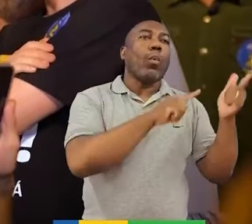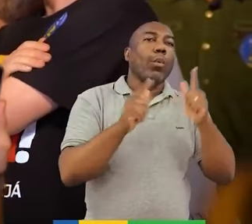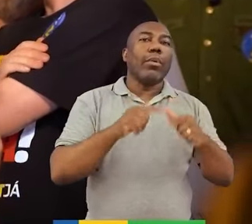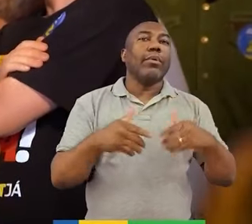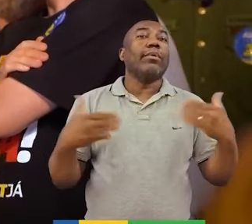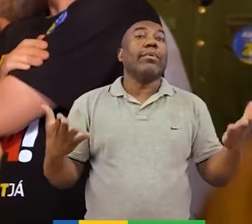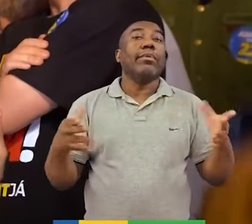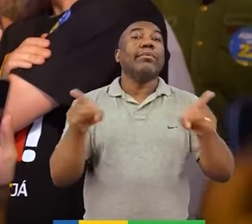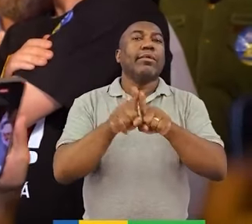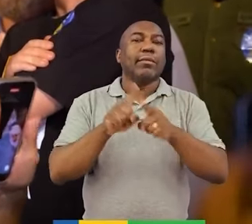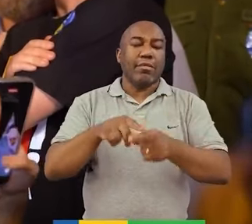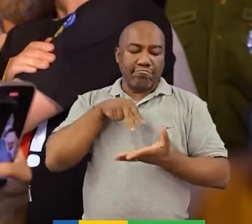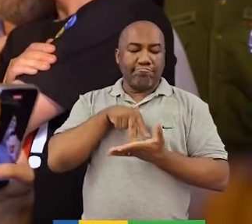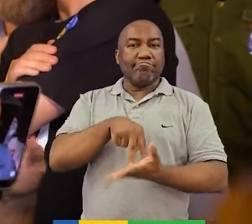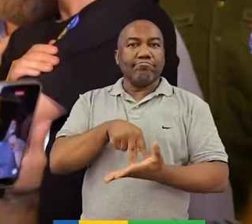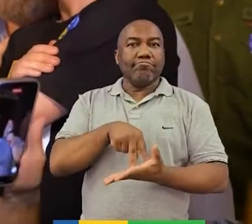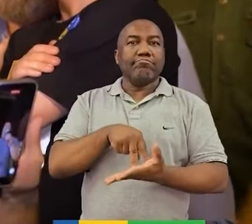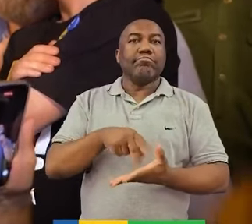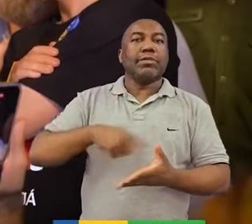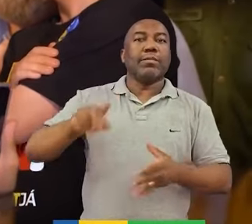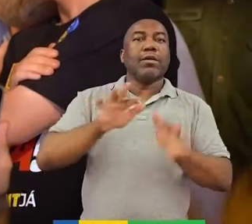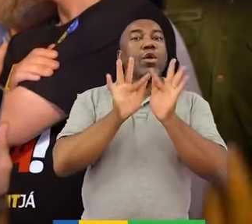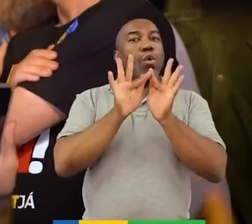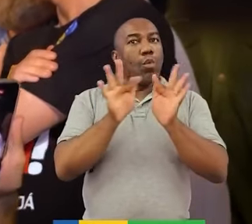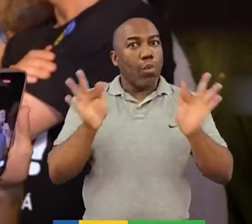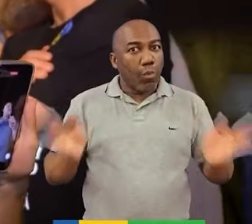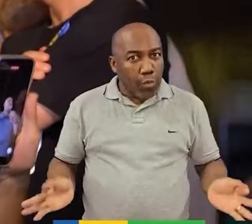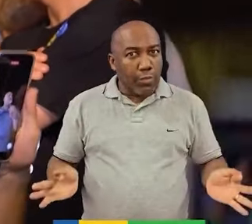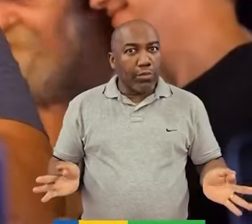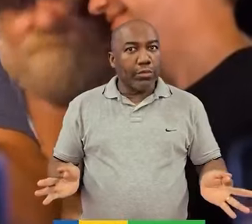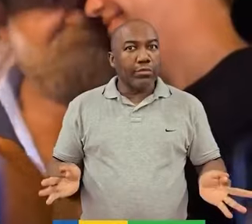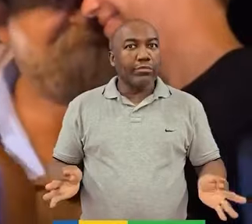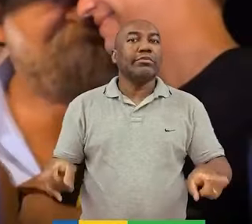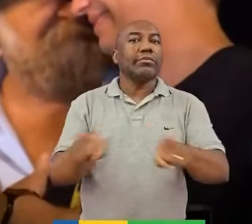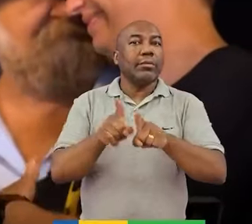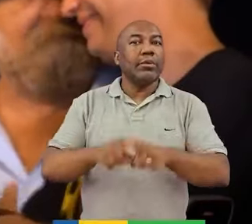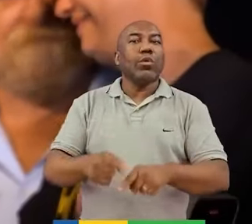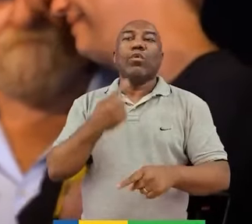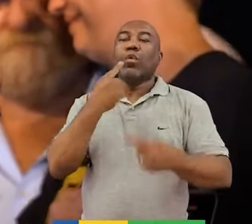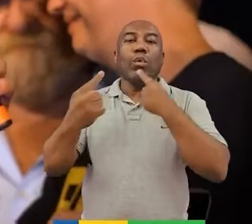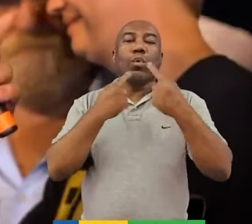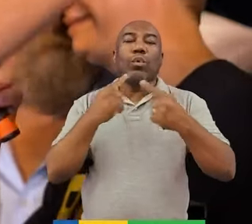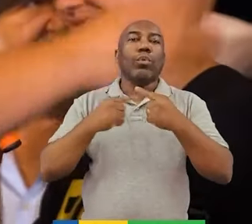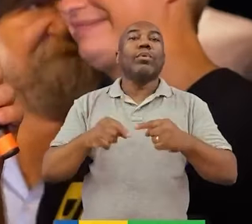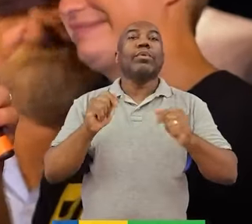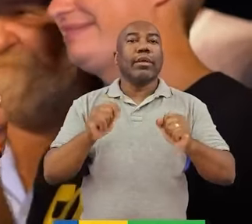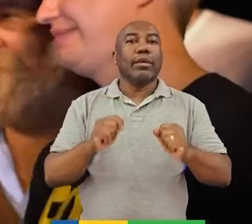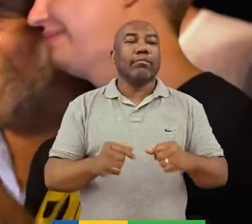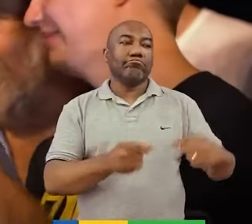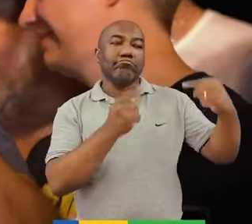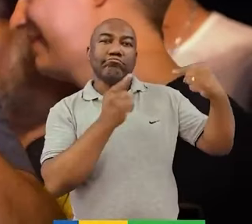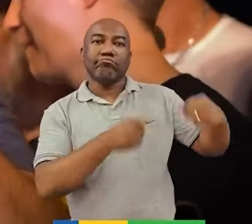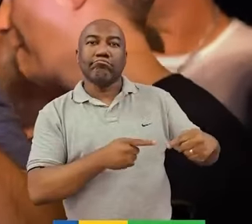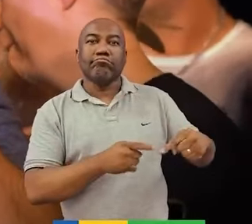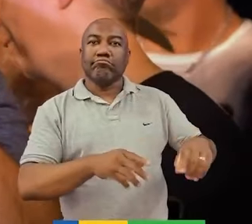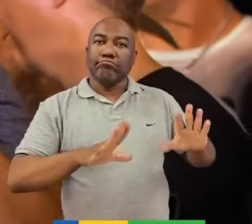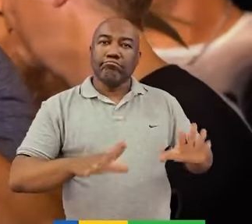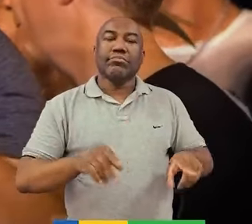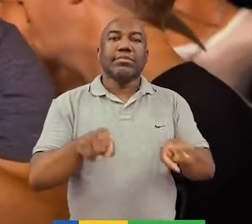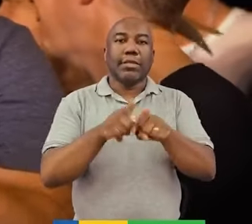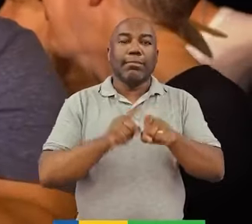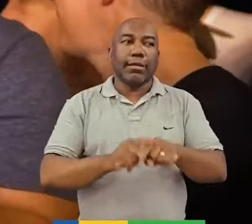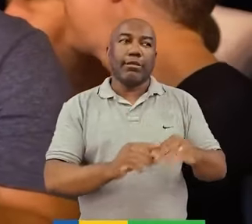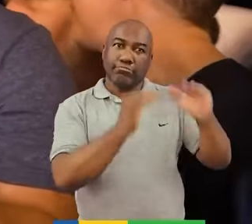ganhou. Chão, humildade, trate bem os nossos adversários,